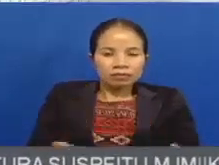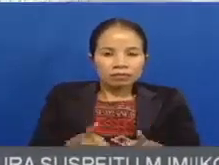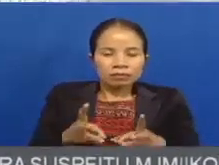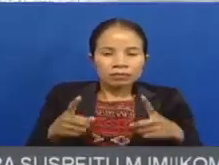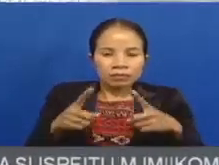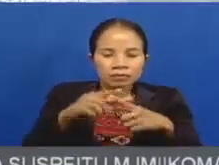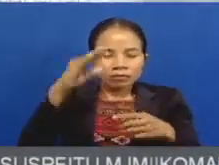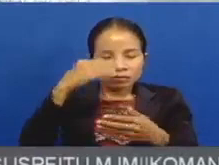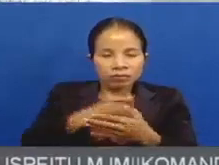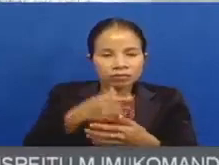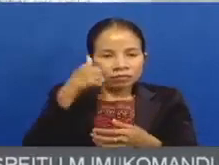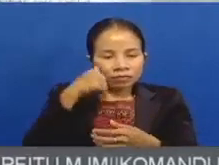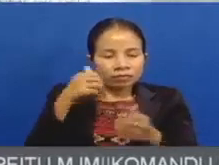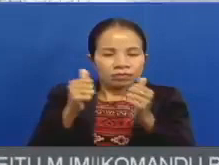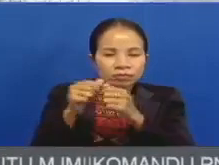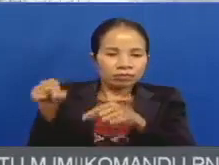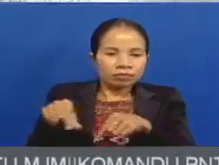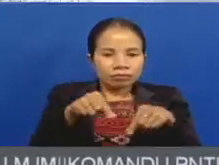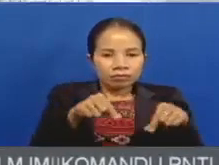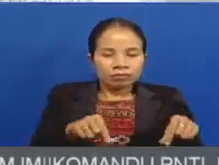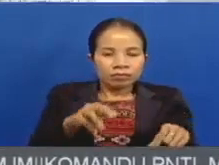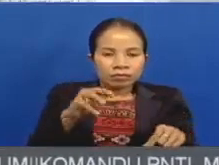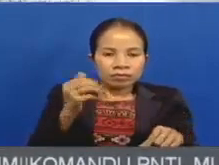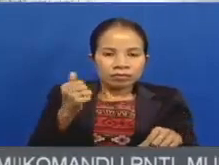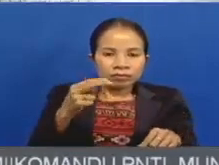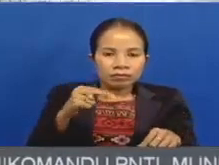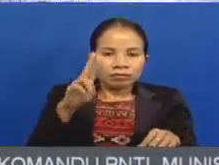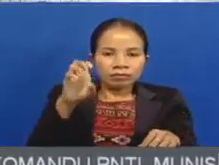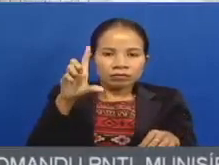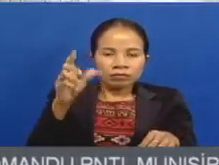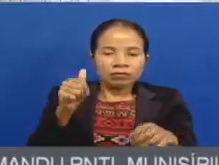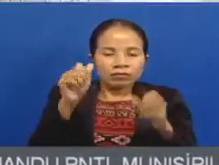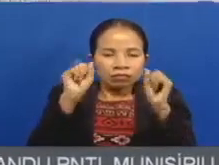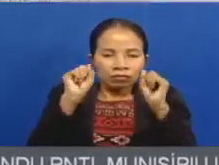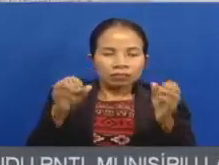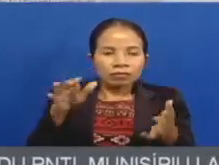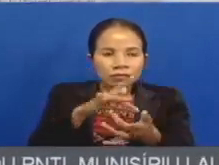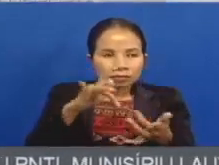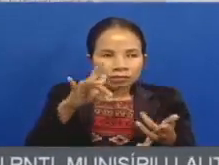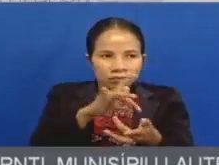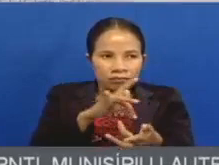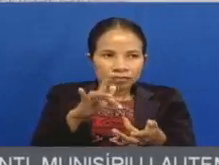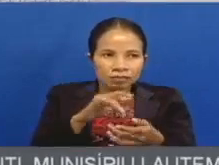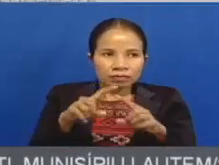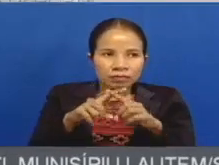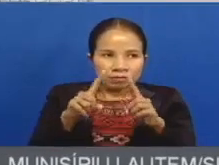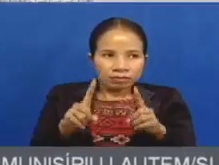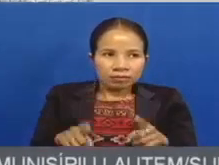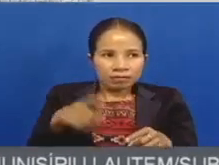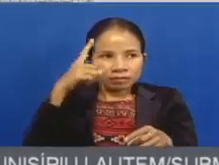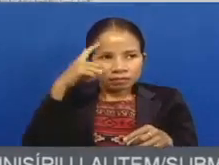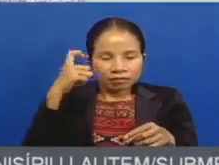oan feto portadora deficiente Manuela do Rosário, onde bele movimenta ba mai. Mai be, mehi